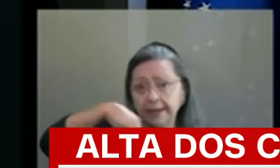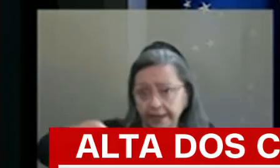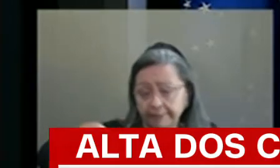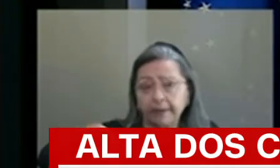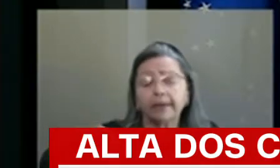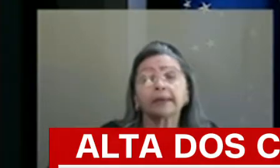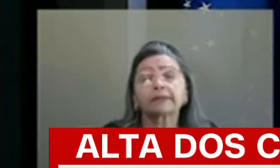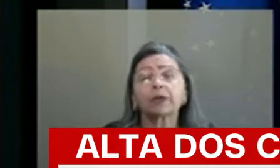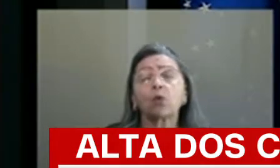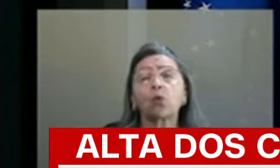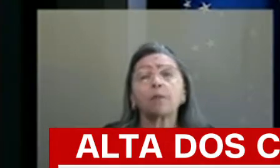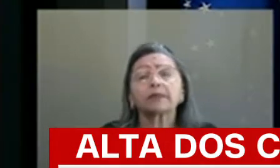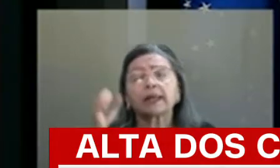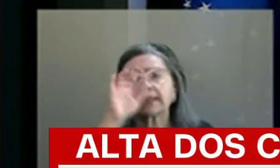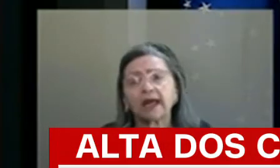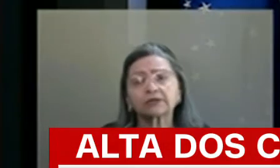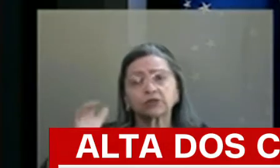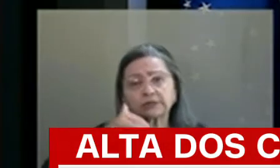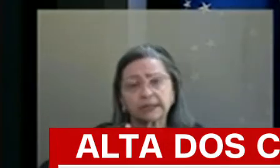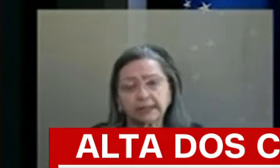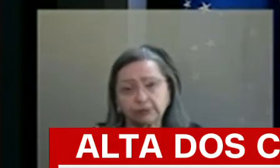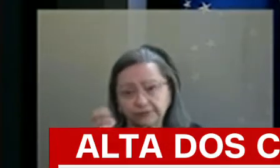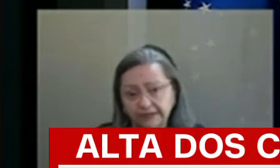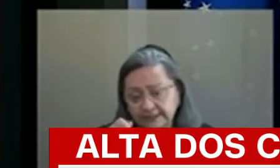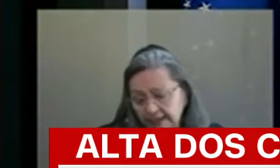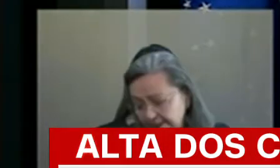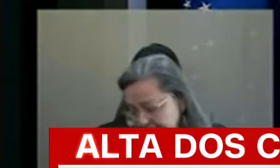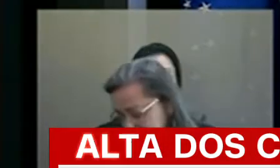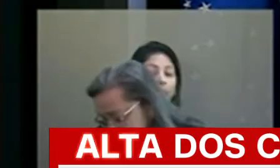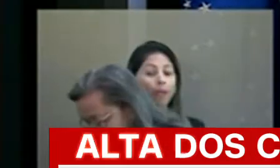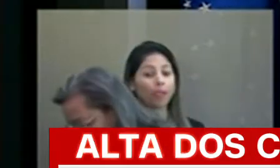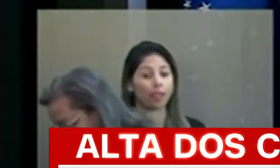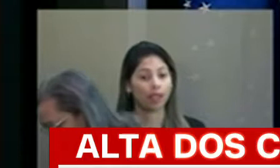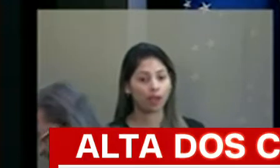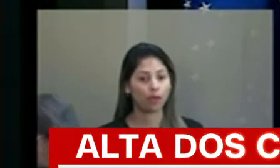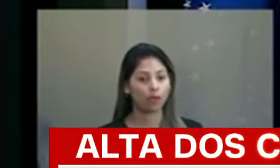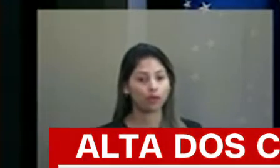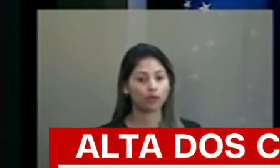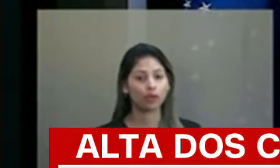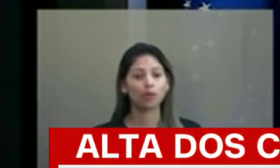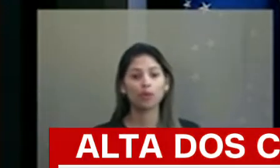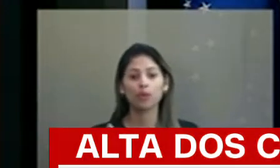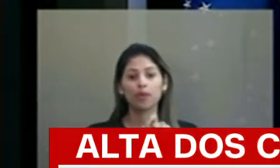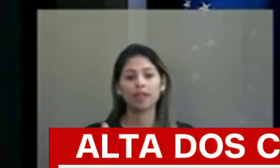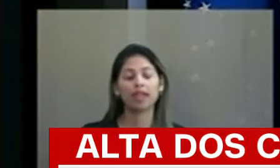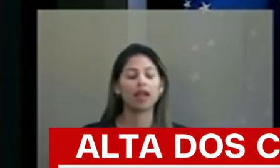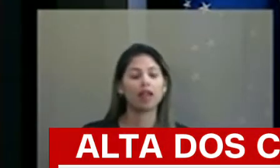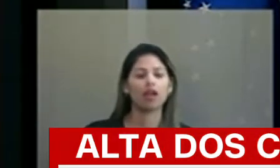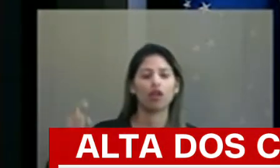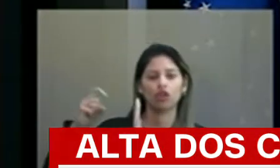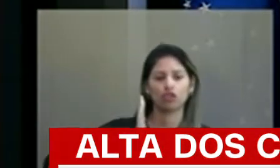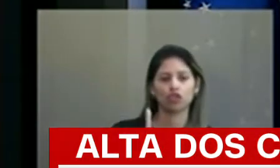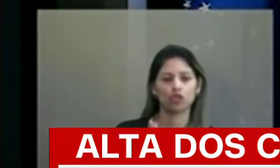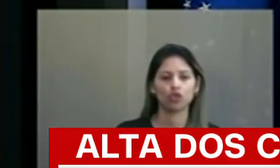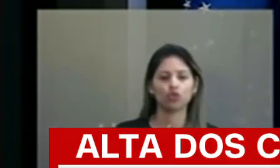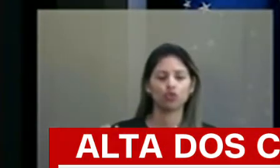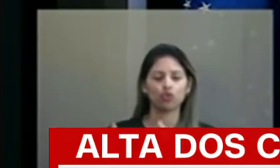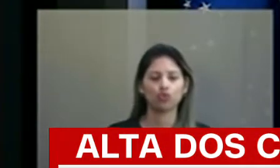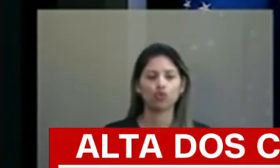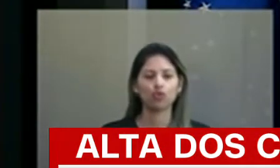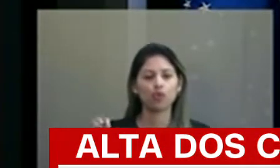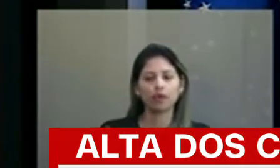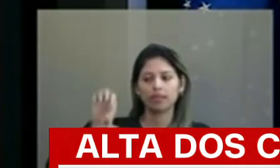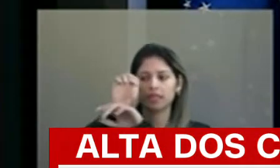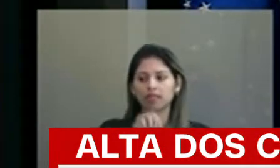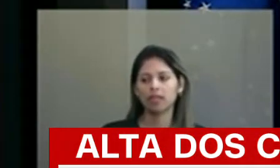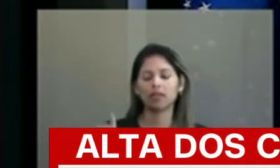o Comitê Nacional de Secretários de Fazenda, Finanças, Receitas ou Tributação dos Estados e do Distrito Federal, o